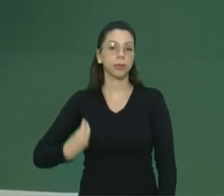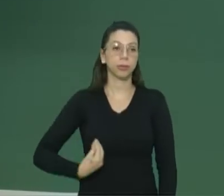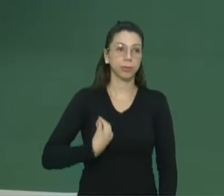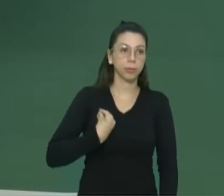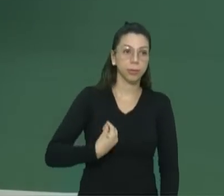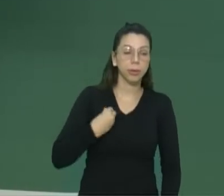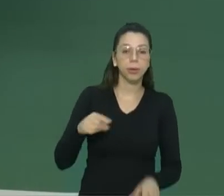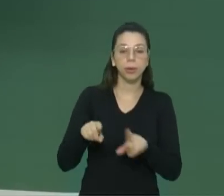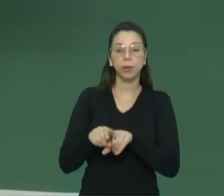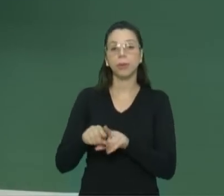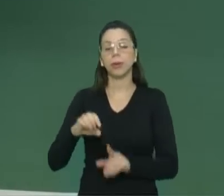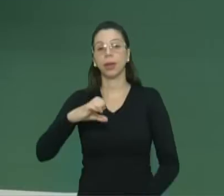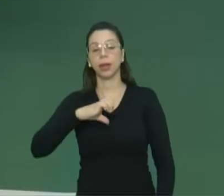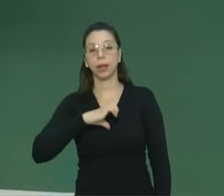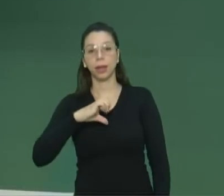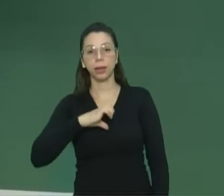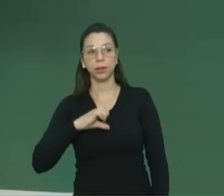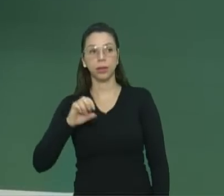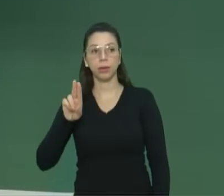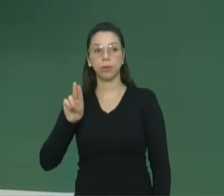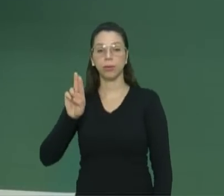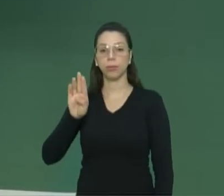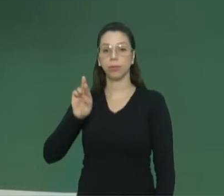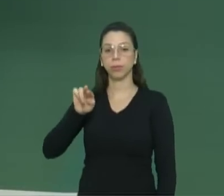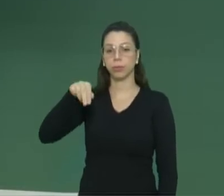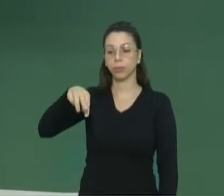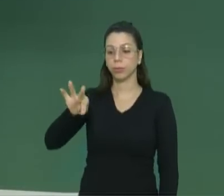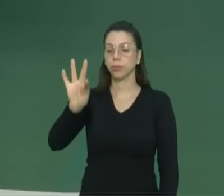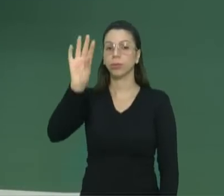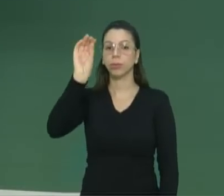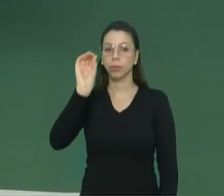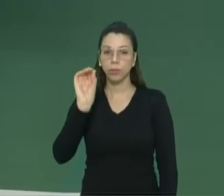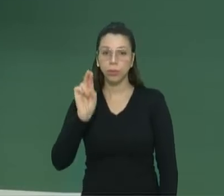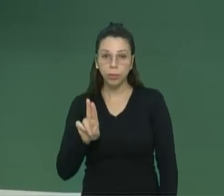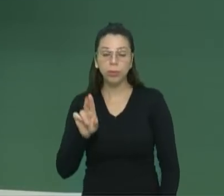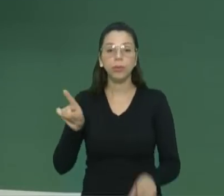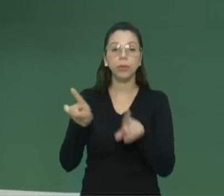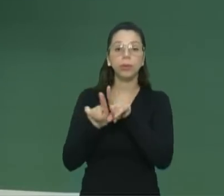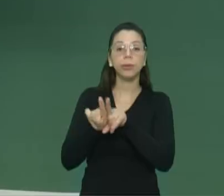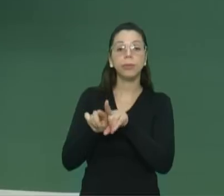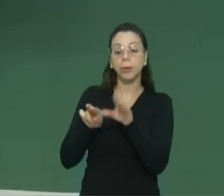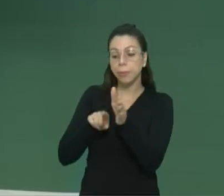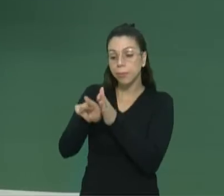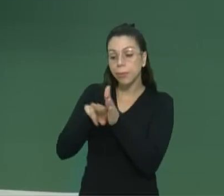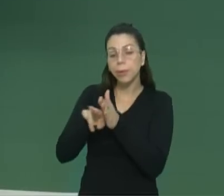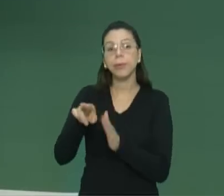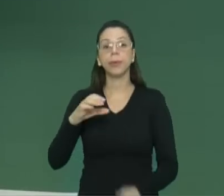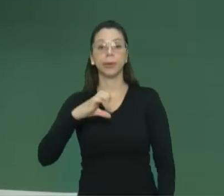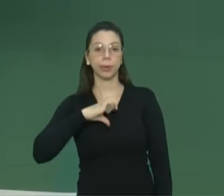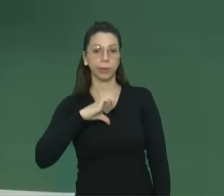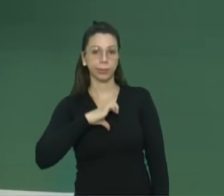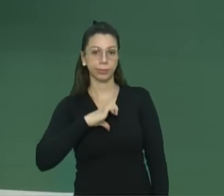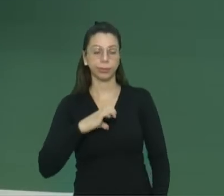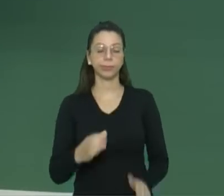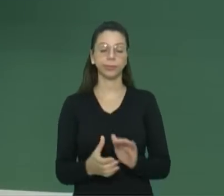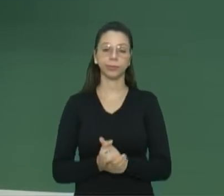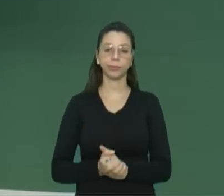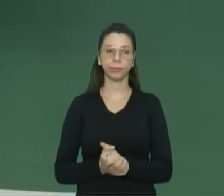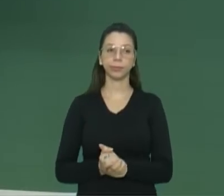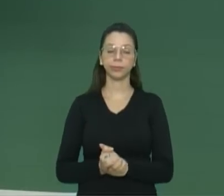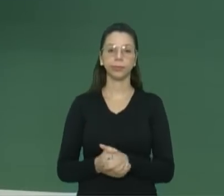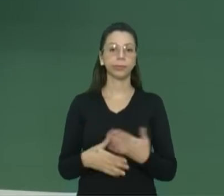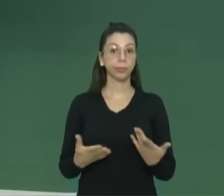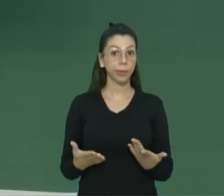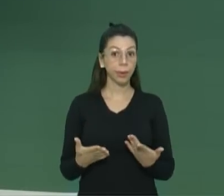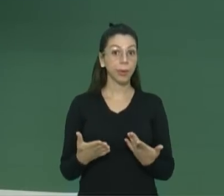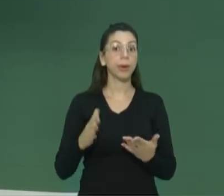ética Ubuntu e a bioética. Então foi exatamente esse conteúdo que nós vimos na última aula. Lembre-se,